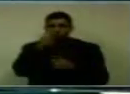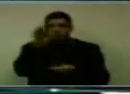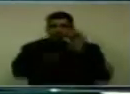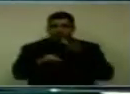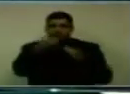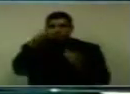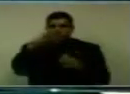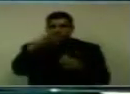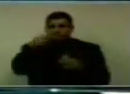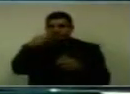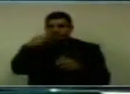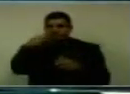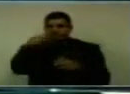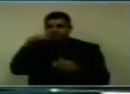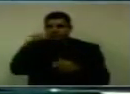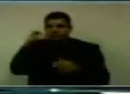apenas